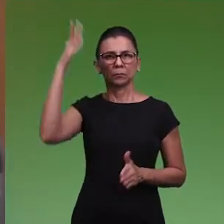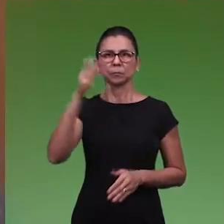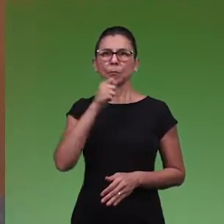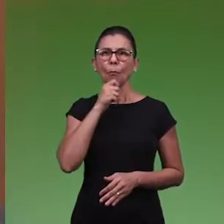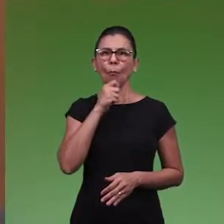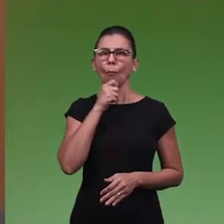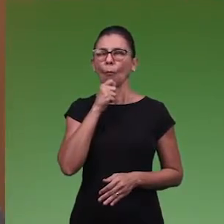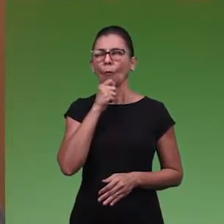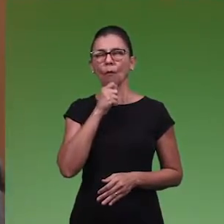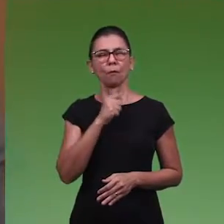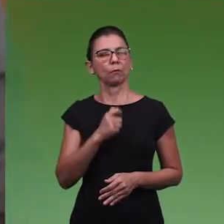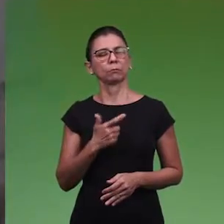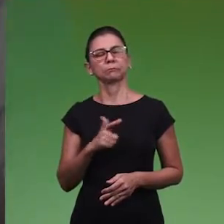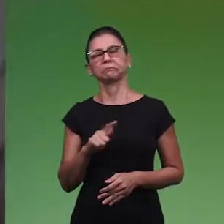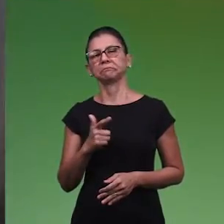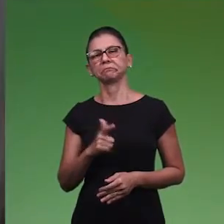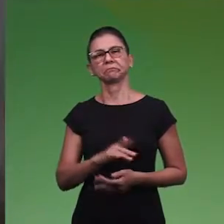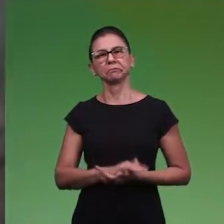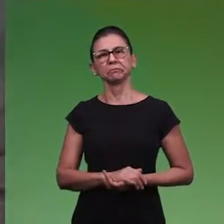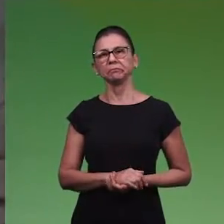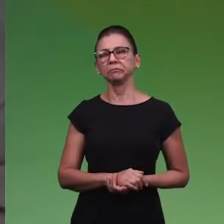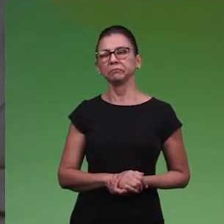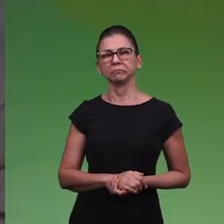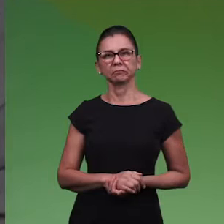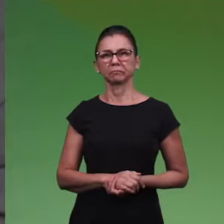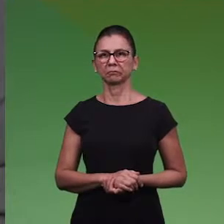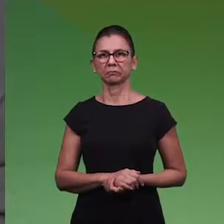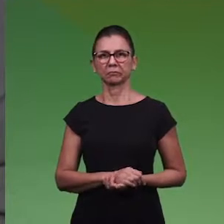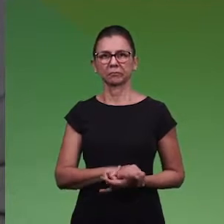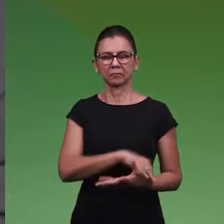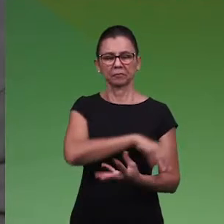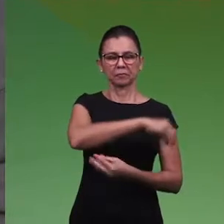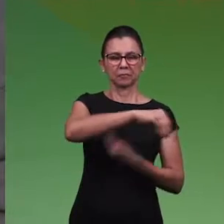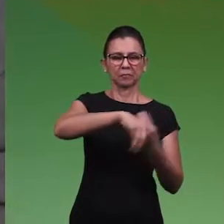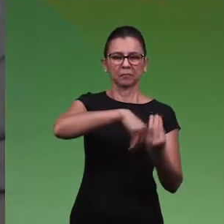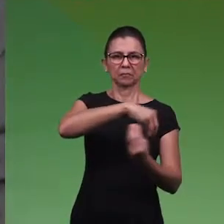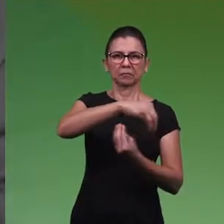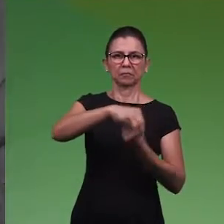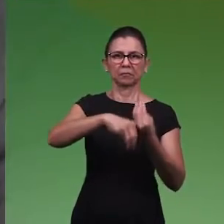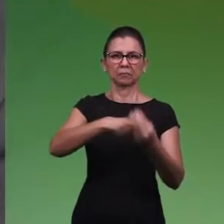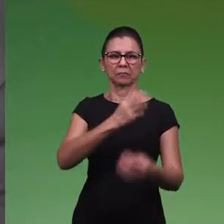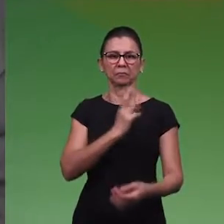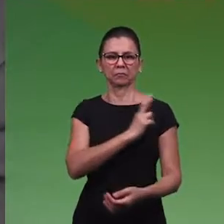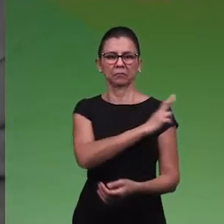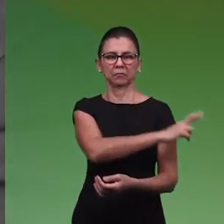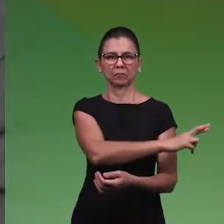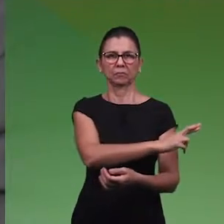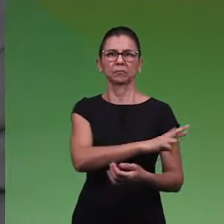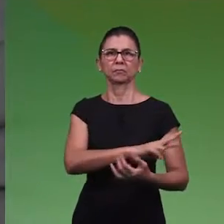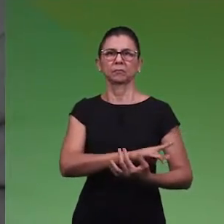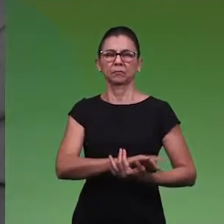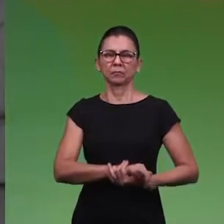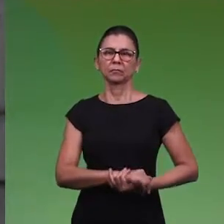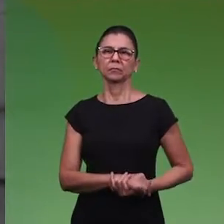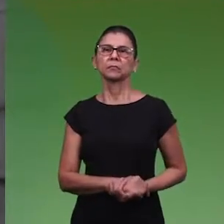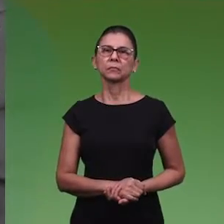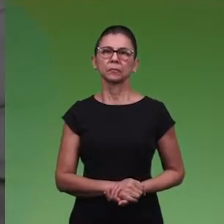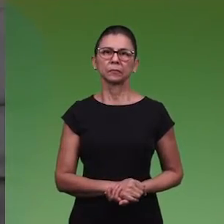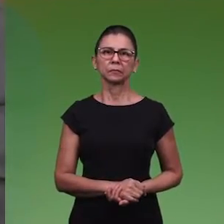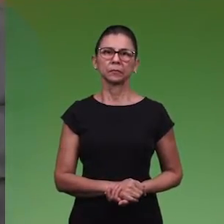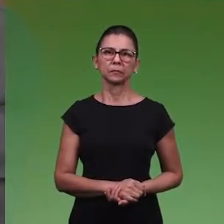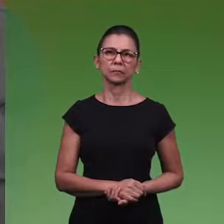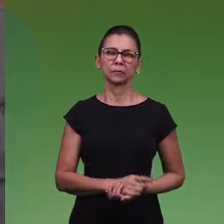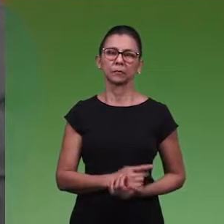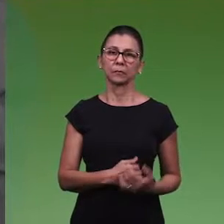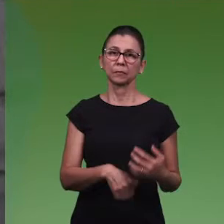revelação, porque Deus não fala nesse meio. É onde o adversário, é o lugar